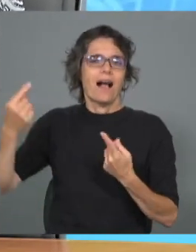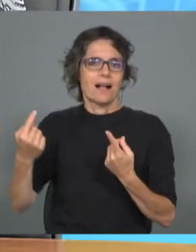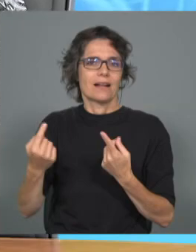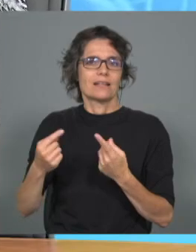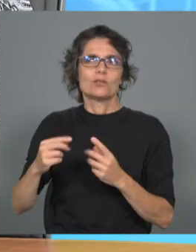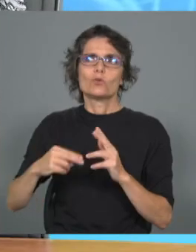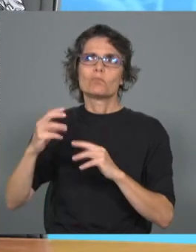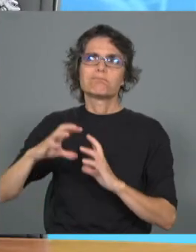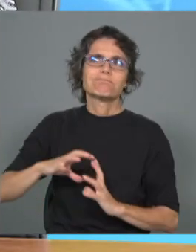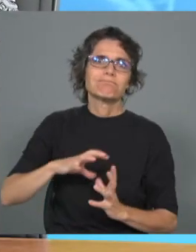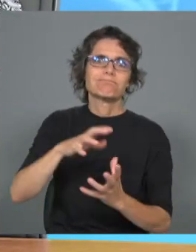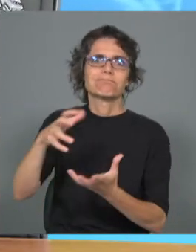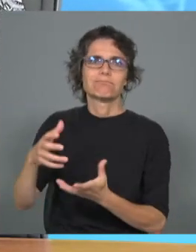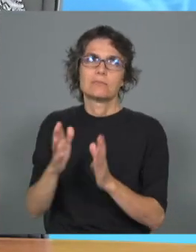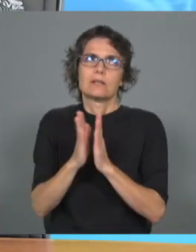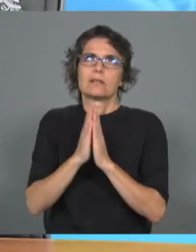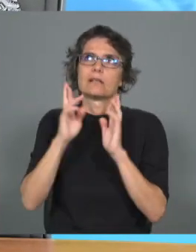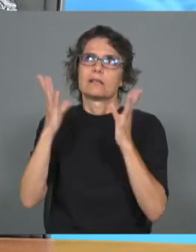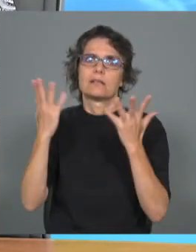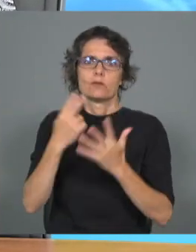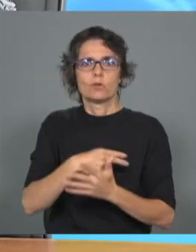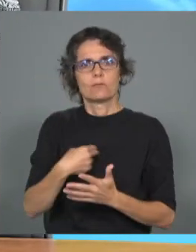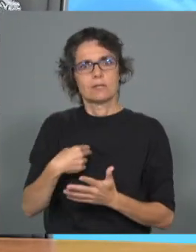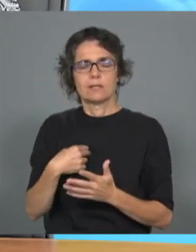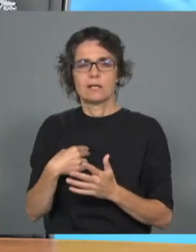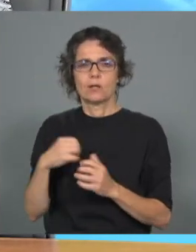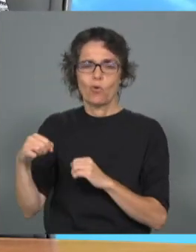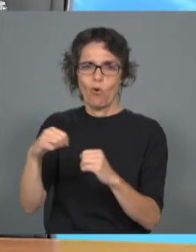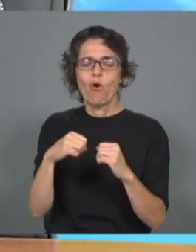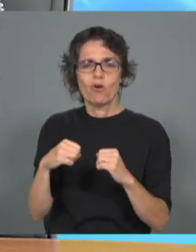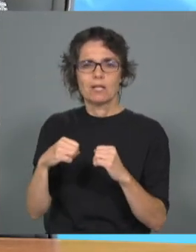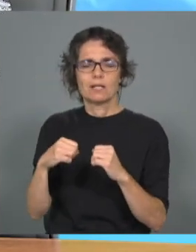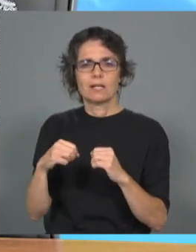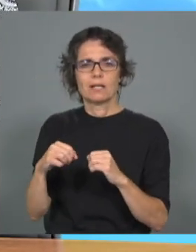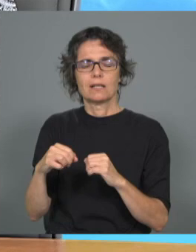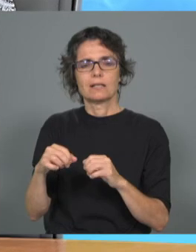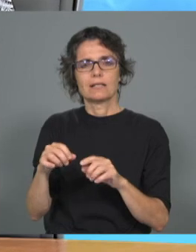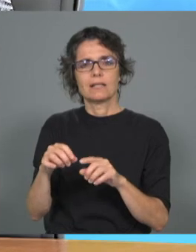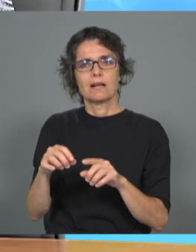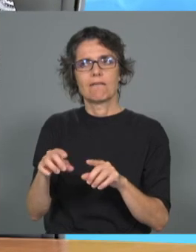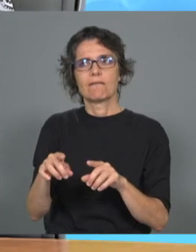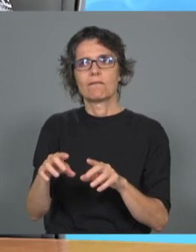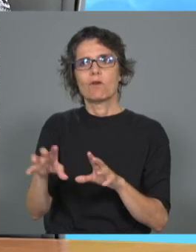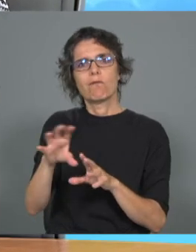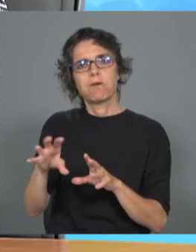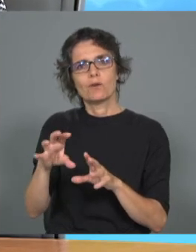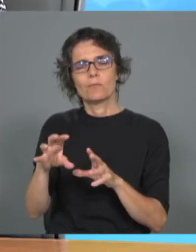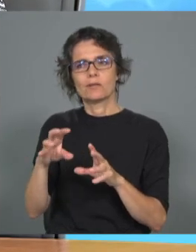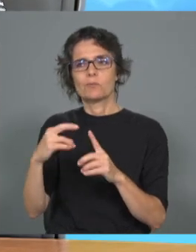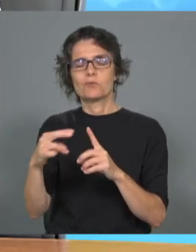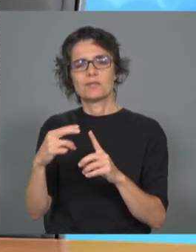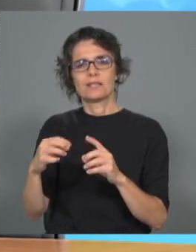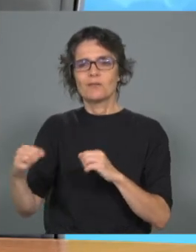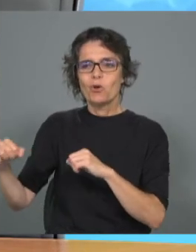e espero que todos os cristãos pensem assim, de uma forma fraterna, com esta visão de que